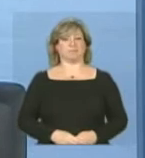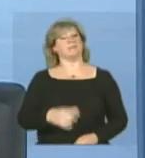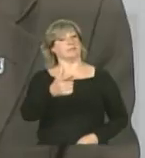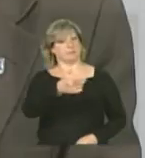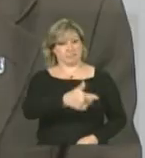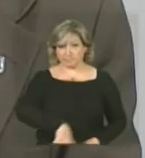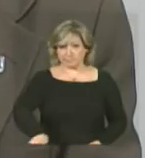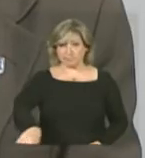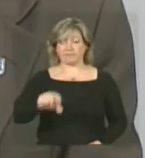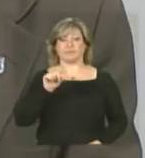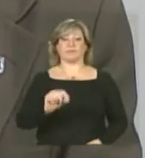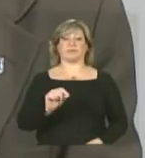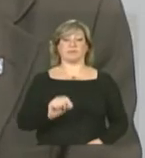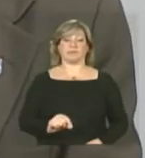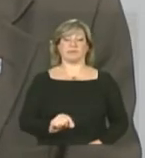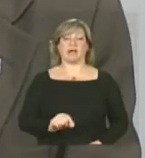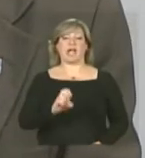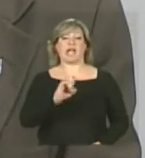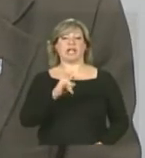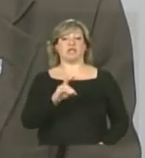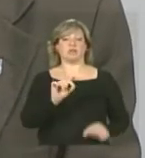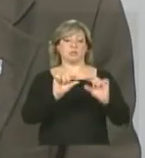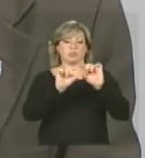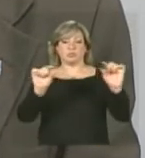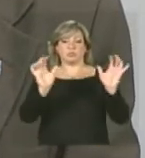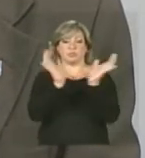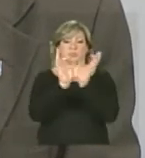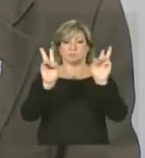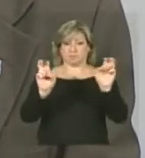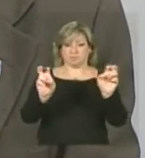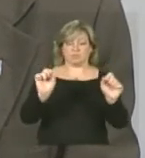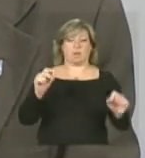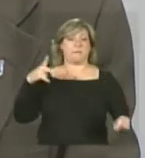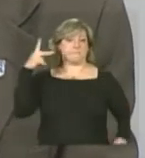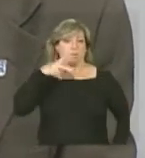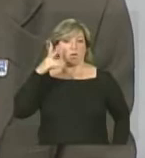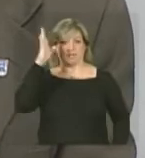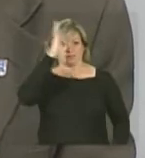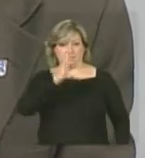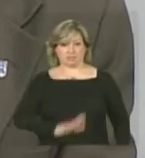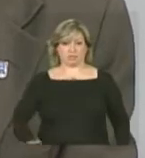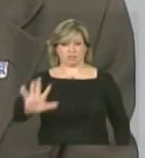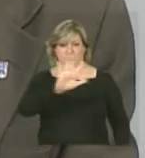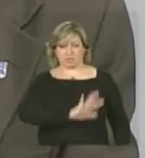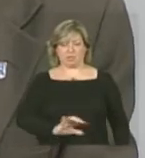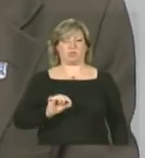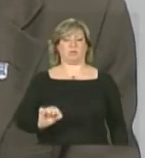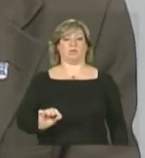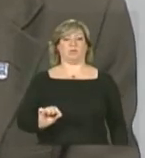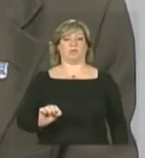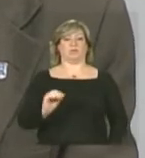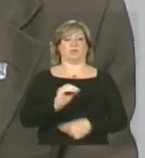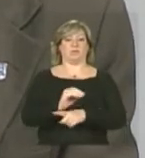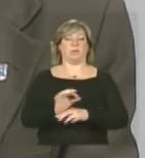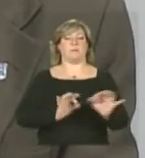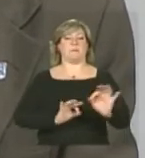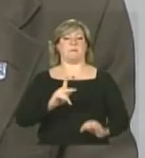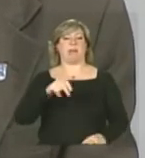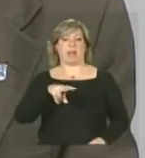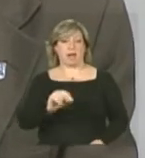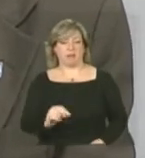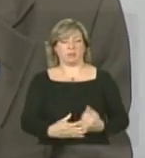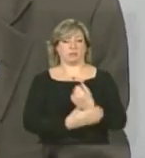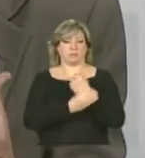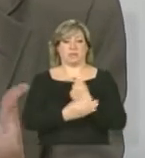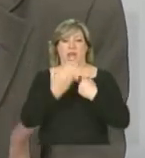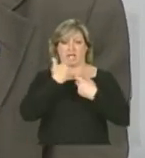Novamente, o eixo da Política Nacional de Segurança Alimentar Nacional e do Plano Nacional de Segurança Alimentar